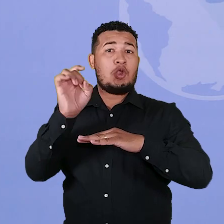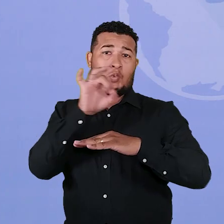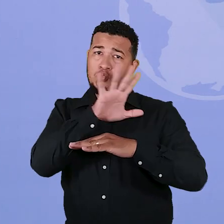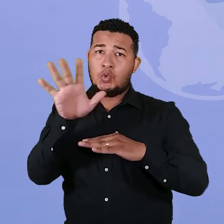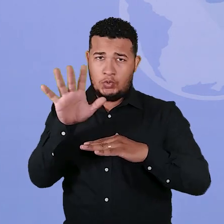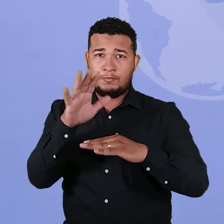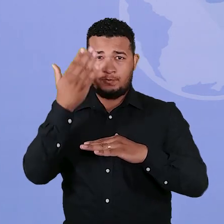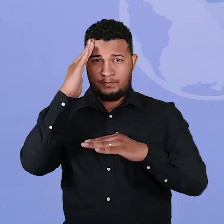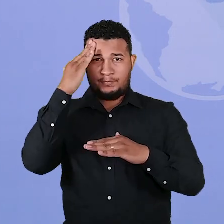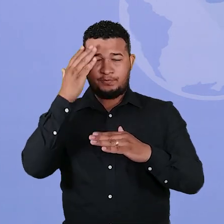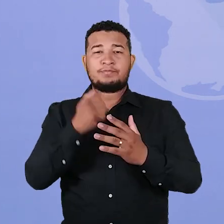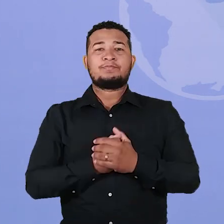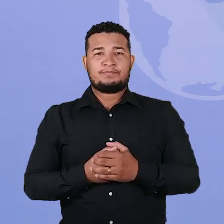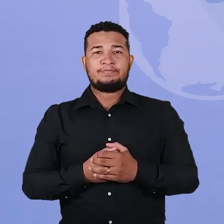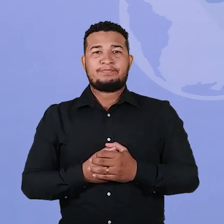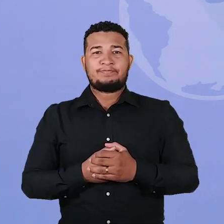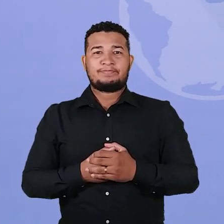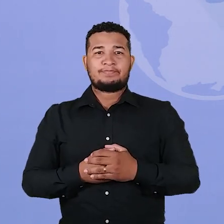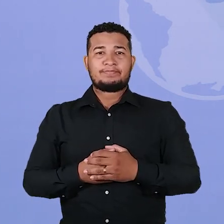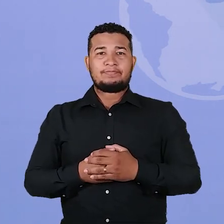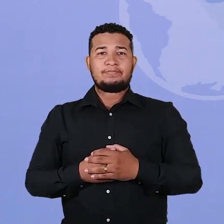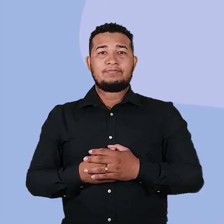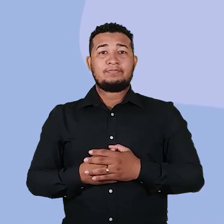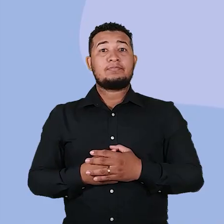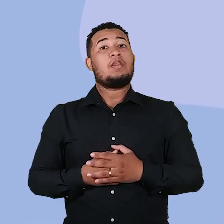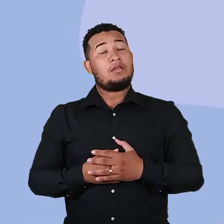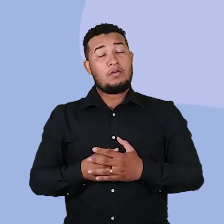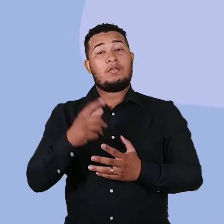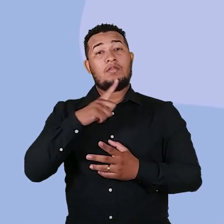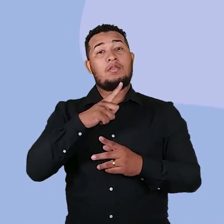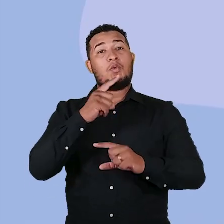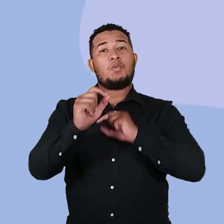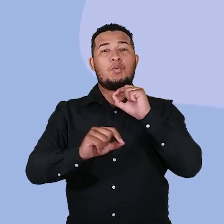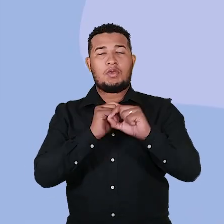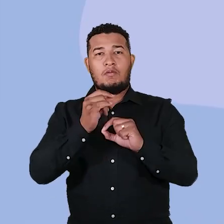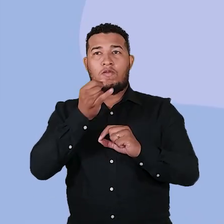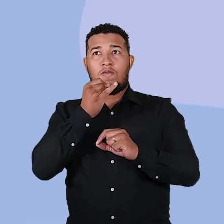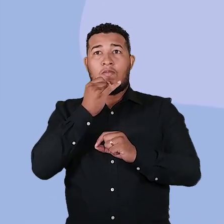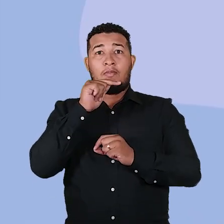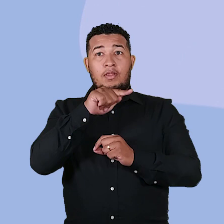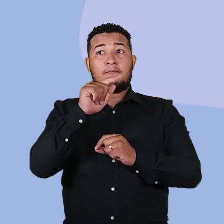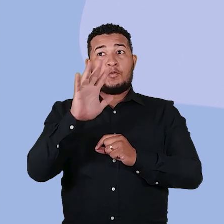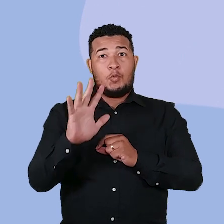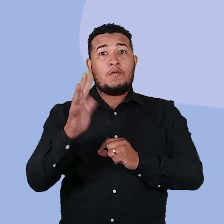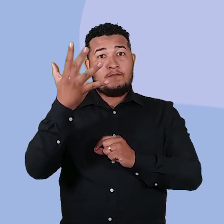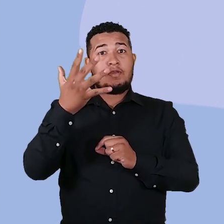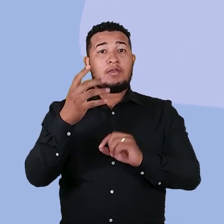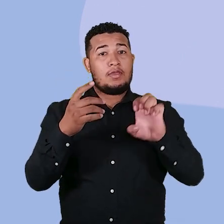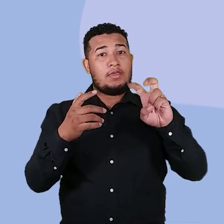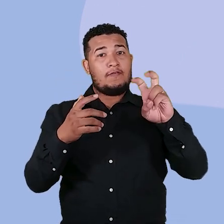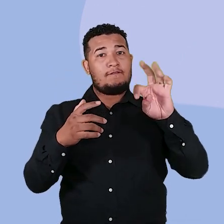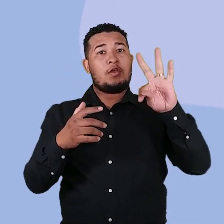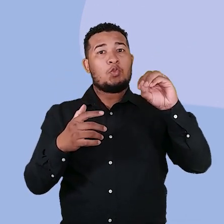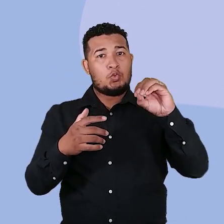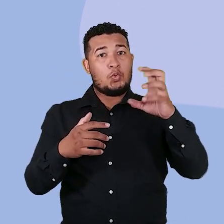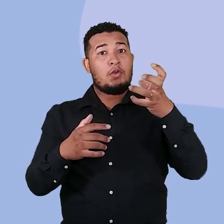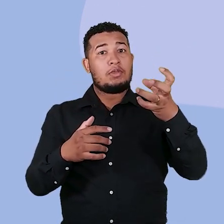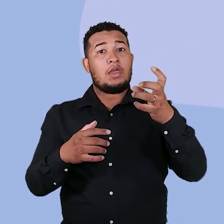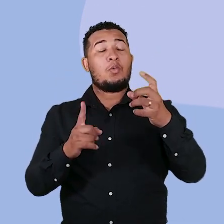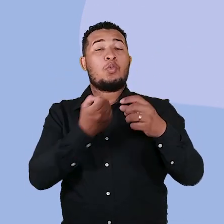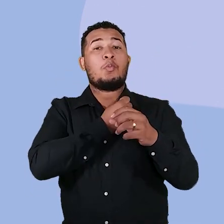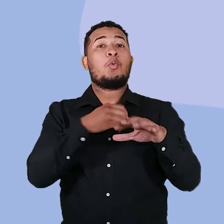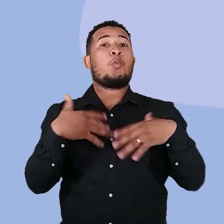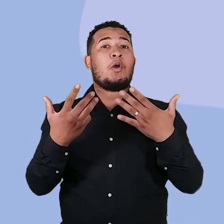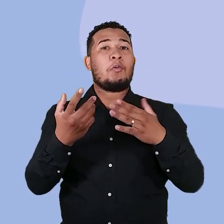cima só o que te interessa beleza então se liga aí nós temos aqui então que o evento é o que me interessa